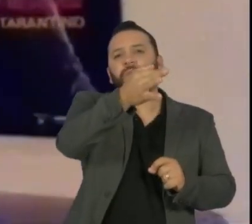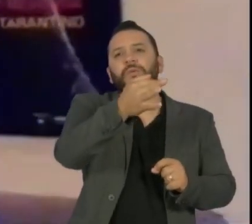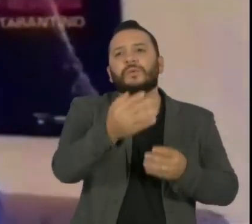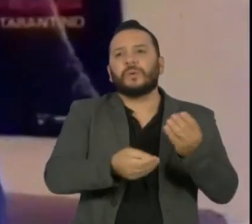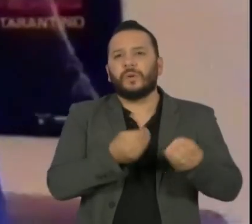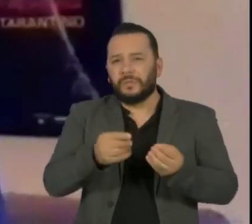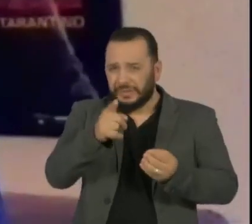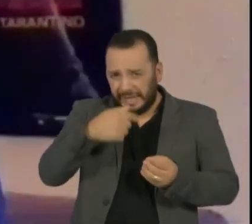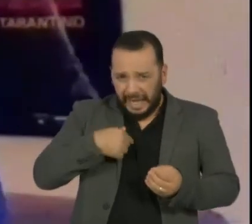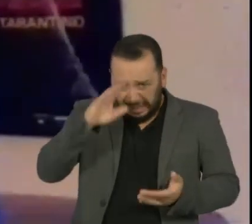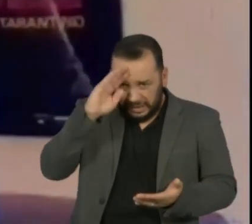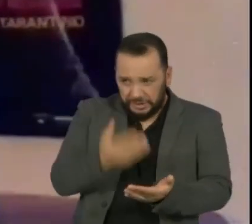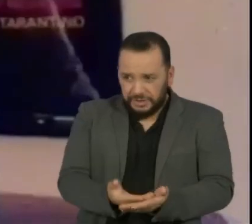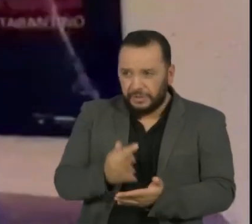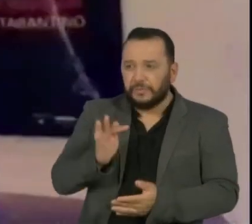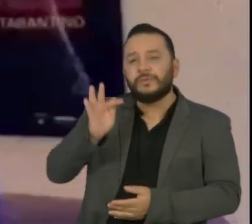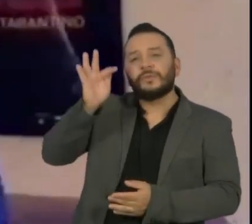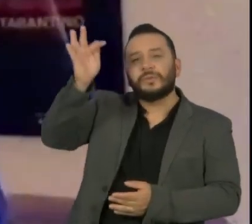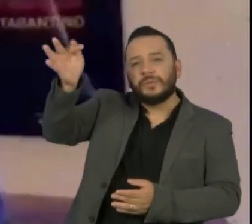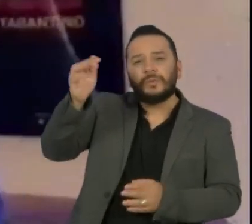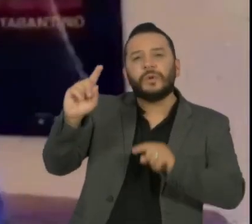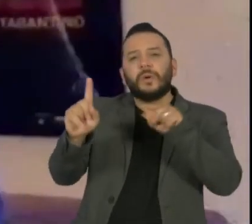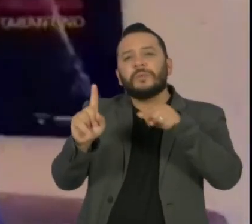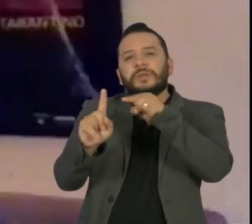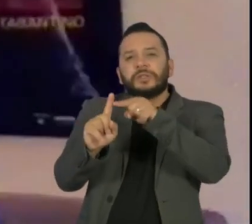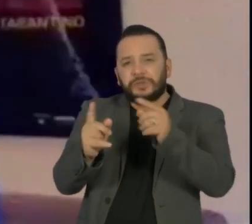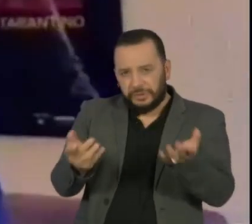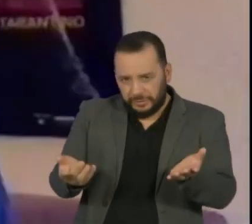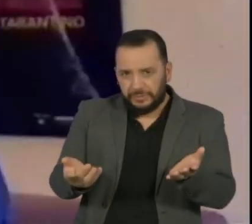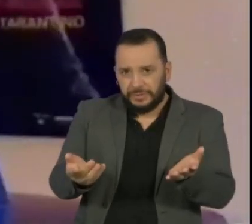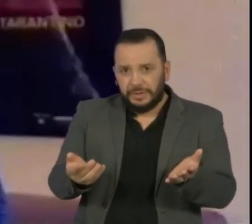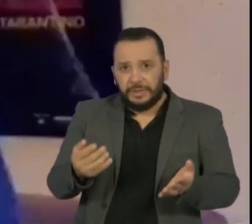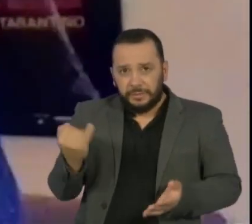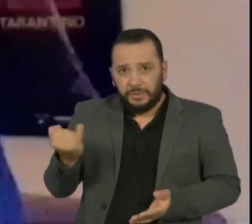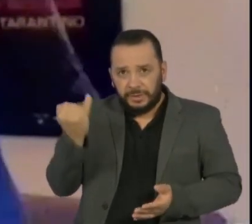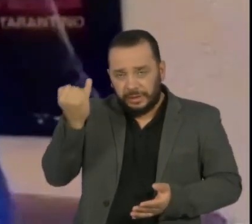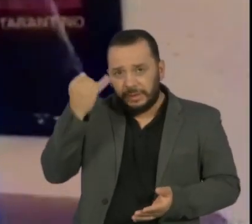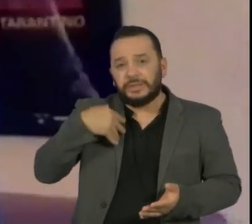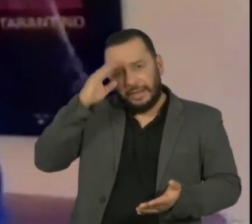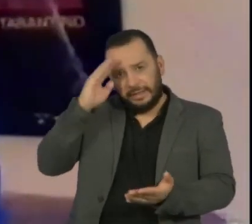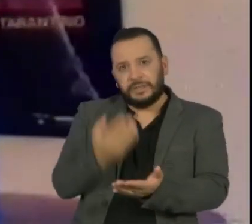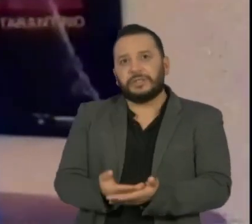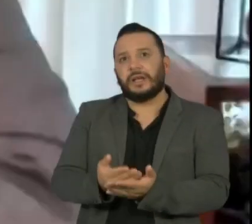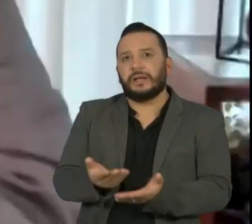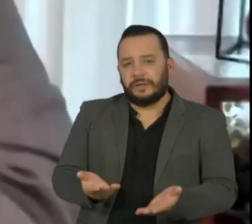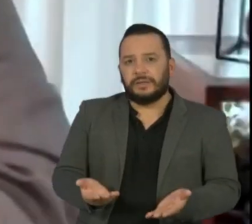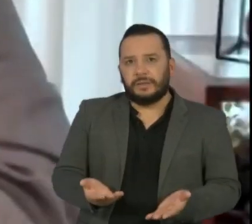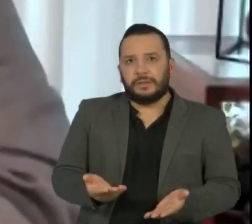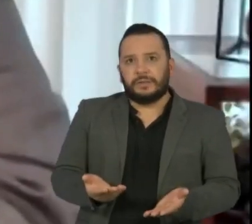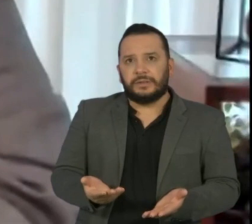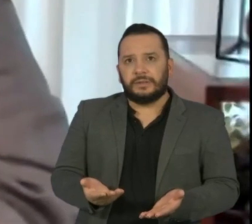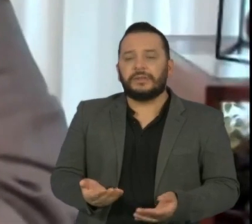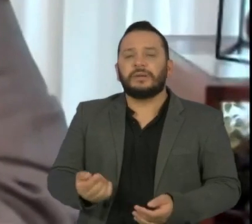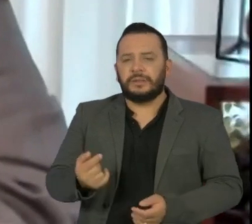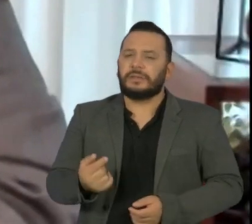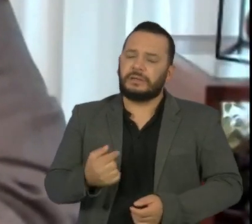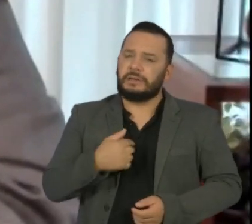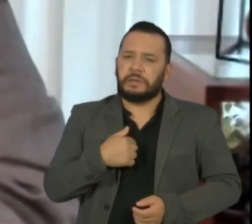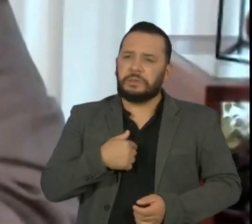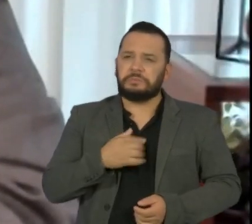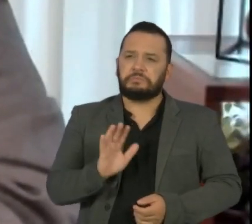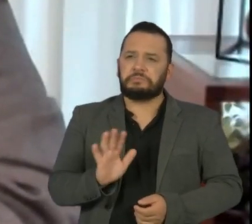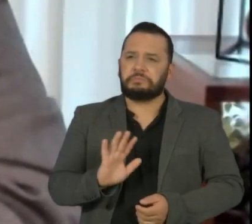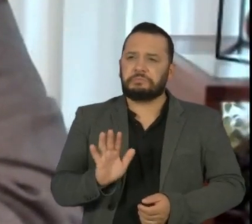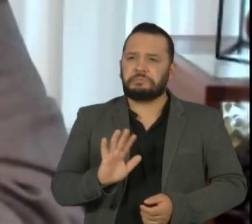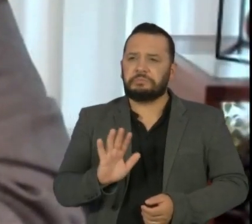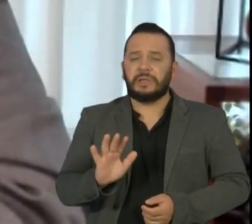Você acredita num destino? É reconfortante acreditar num destino? Não, eu não tenho essa crença, mas